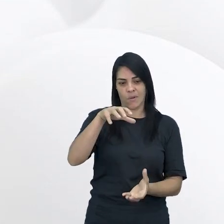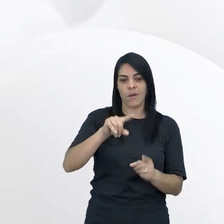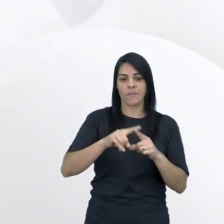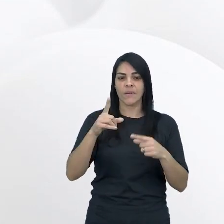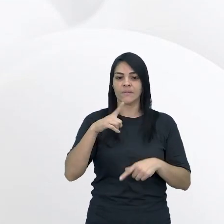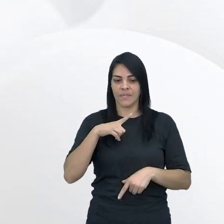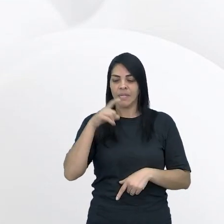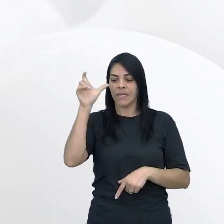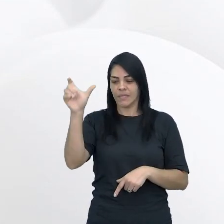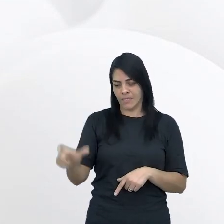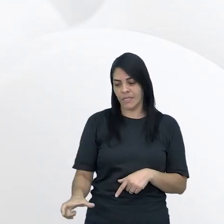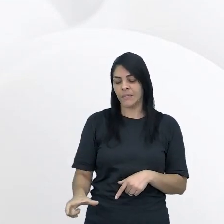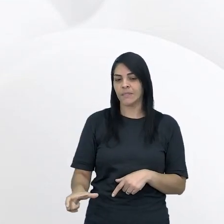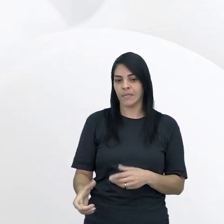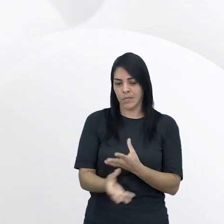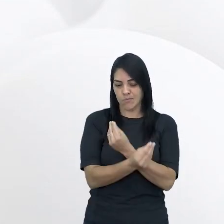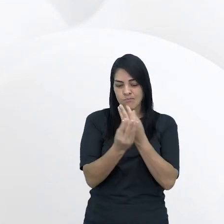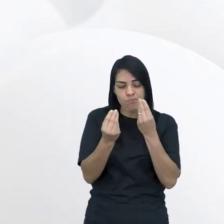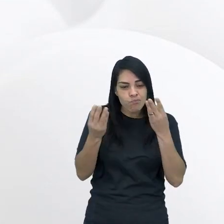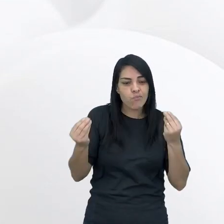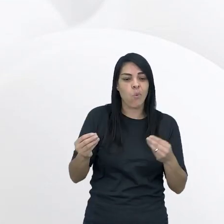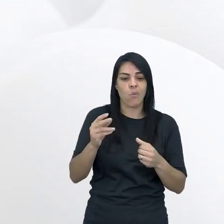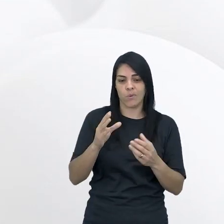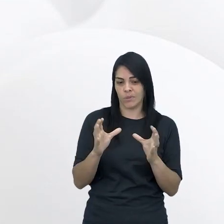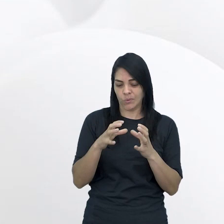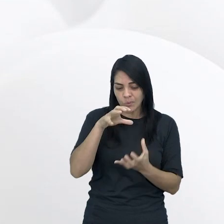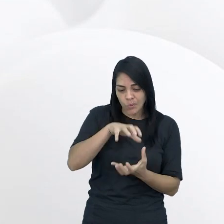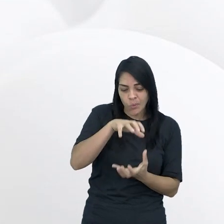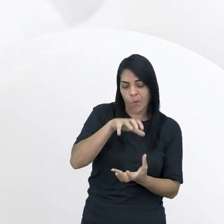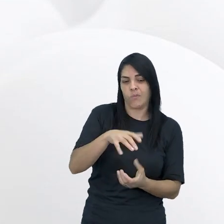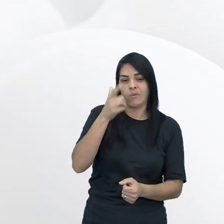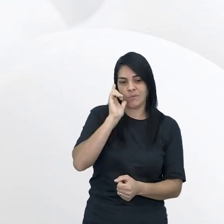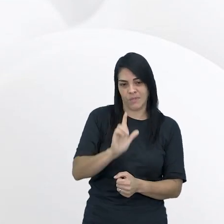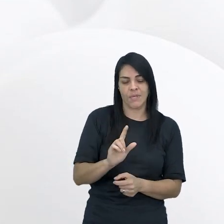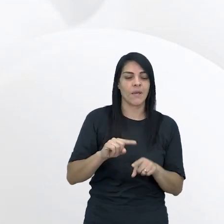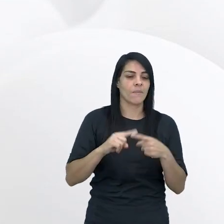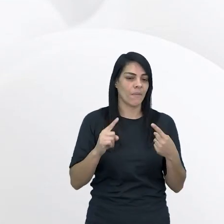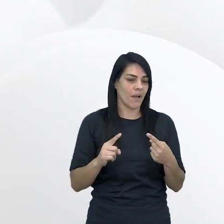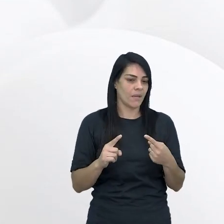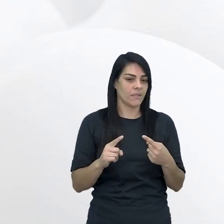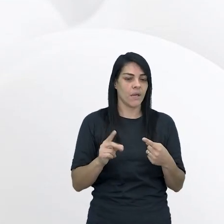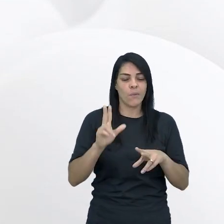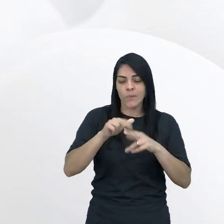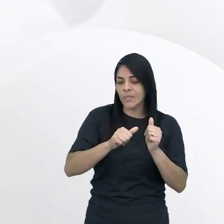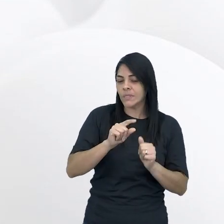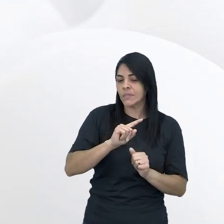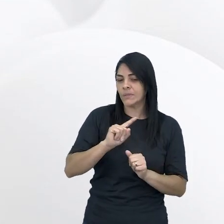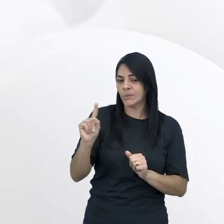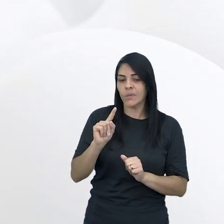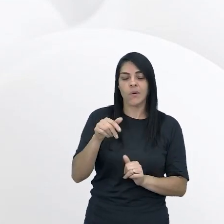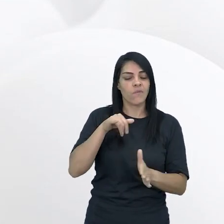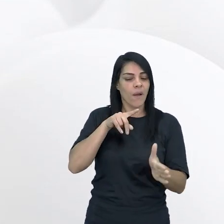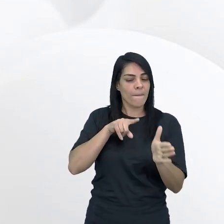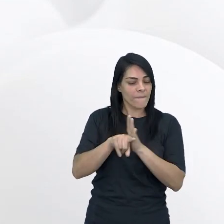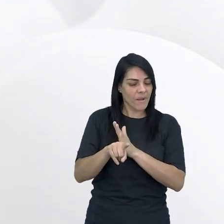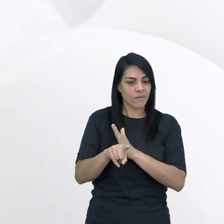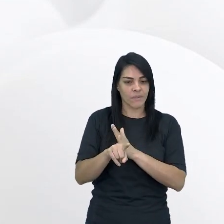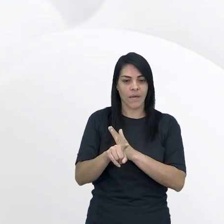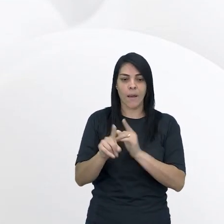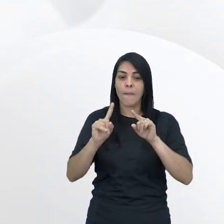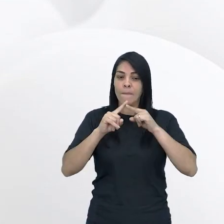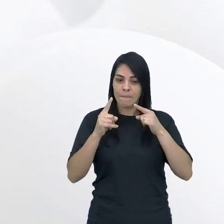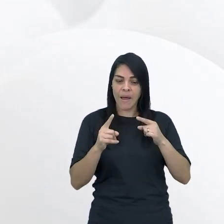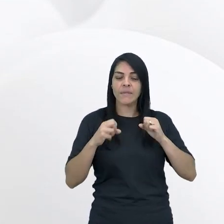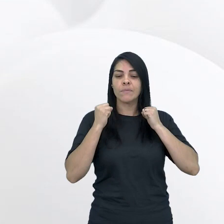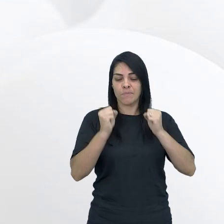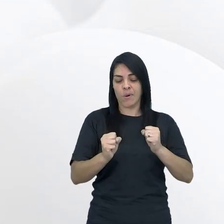muitos. Então, nesse aspecto, a gente procura não fazer nenhuma evidência. Mas aí, como foi a Páscoa? Então,